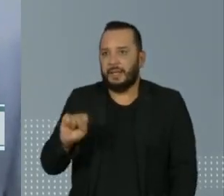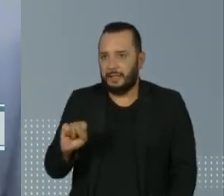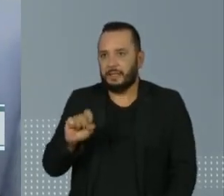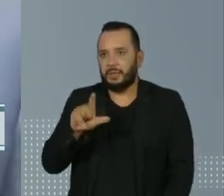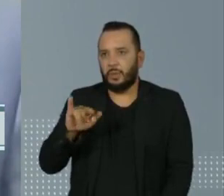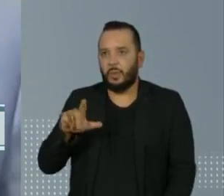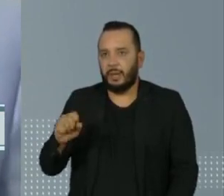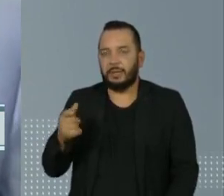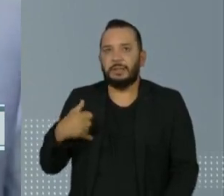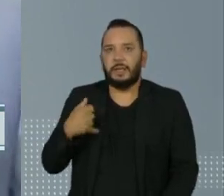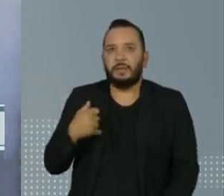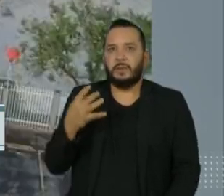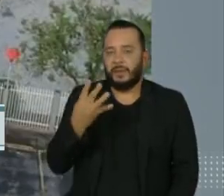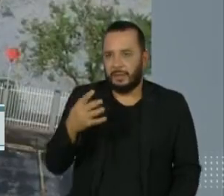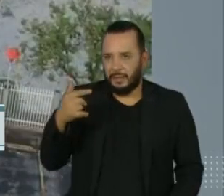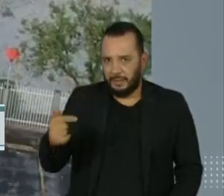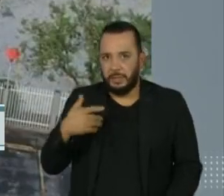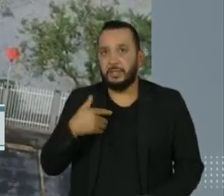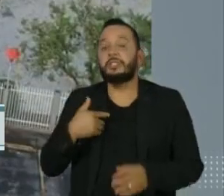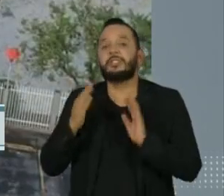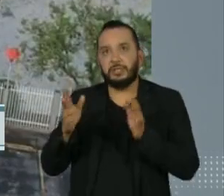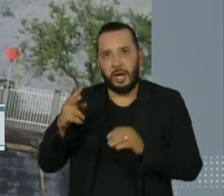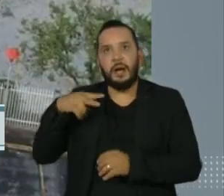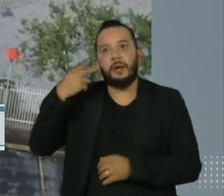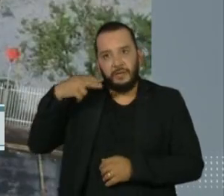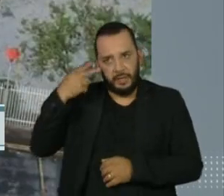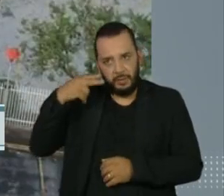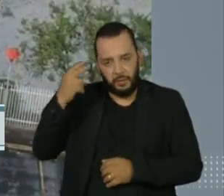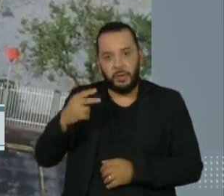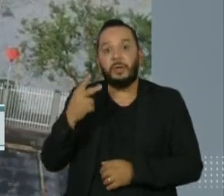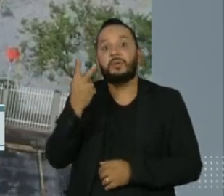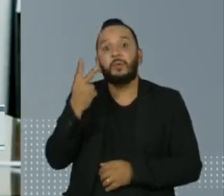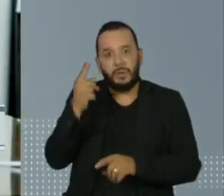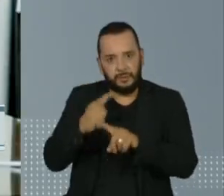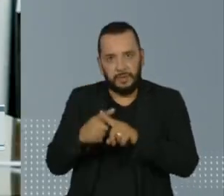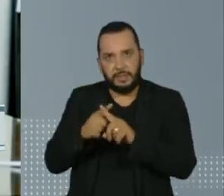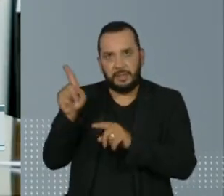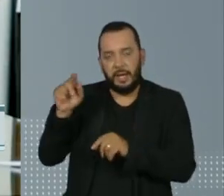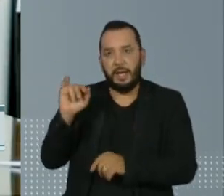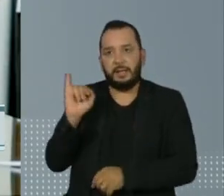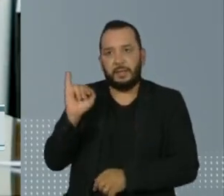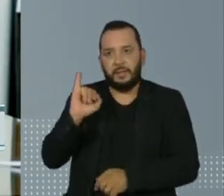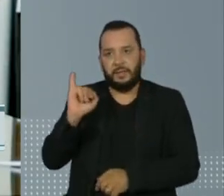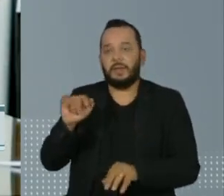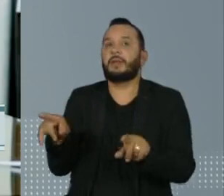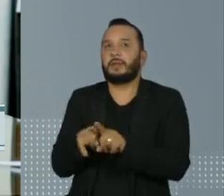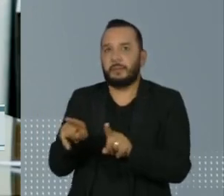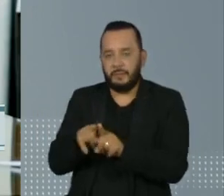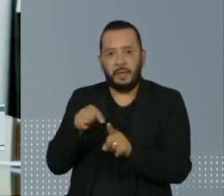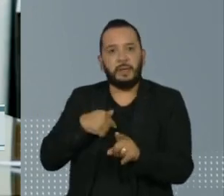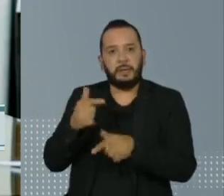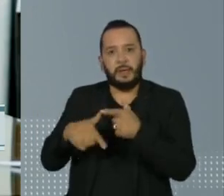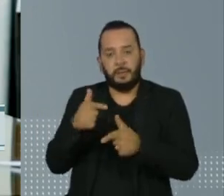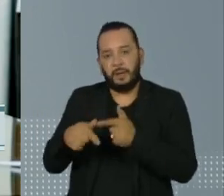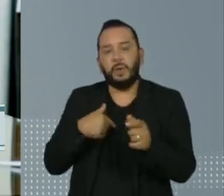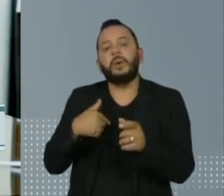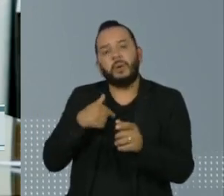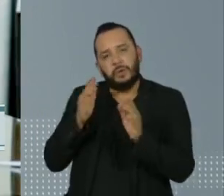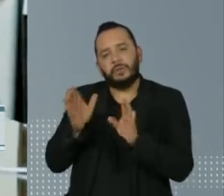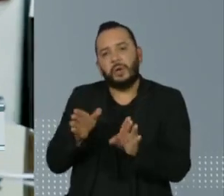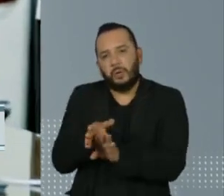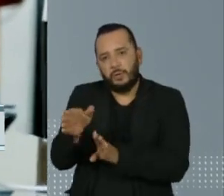tinha 47 anos e estava no segundo mandato na câmara de Itapevi e antes de assumir o cargo trabalhou como conselheiro tutelar do município